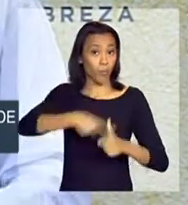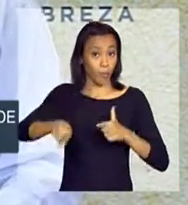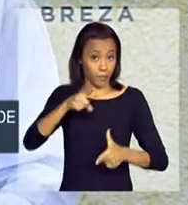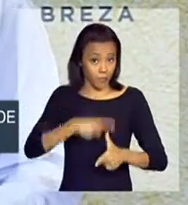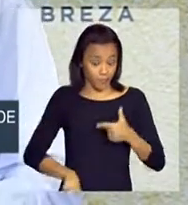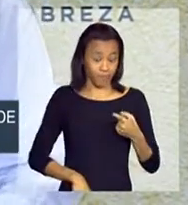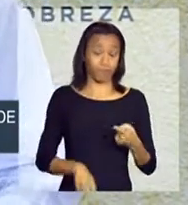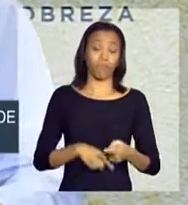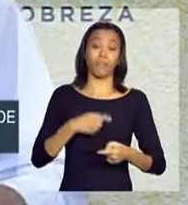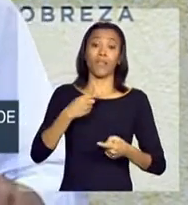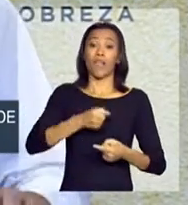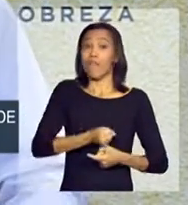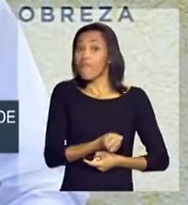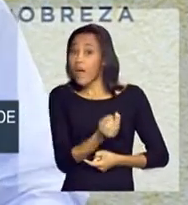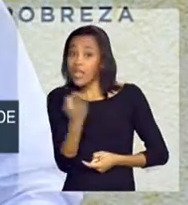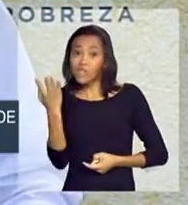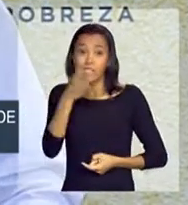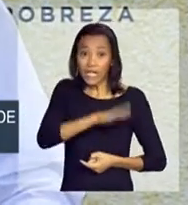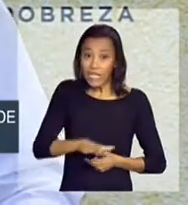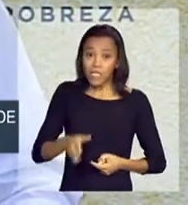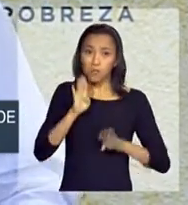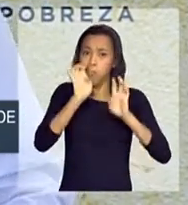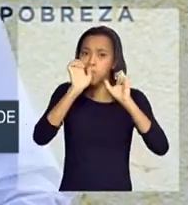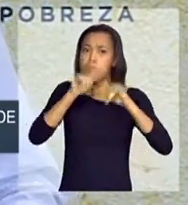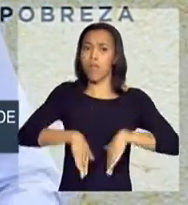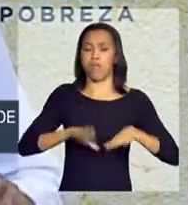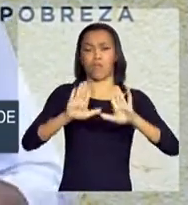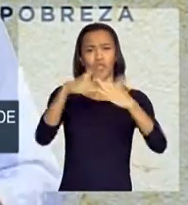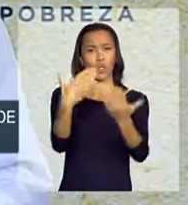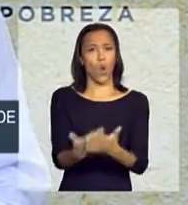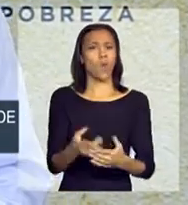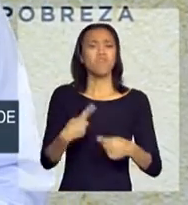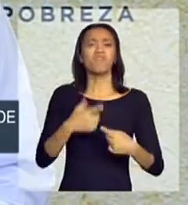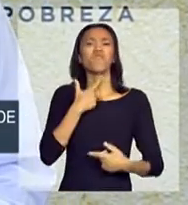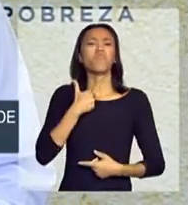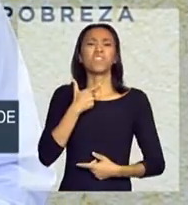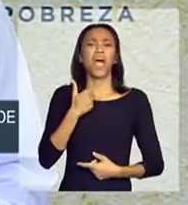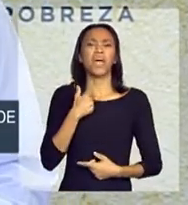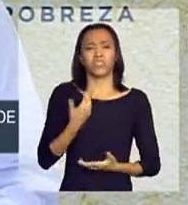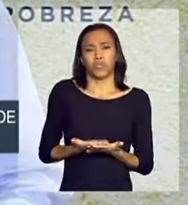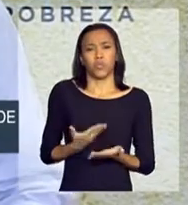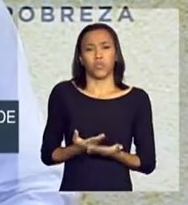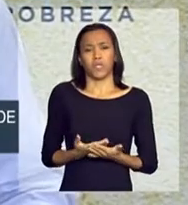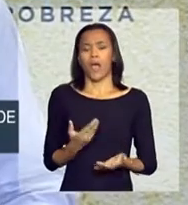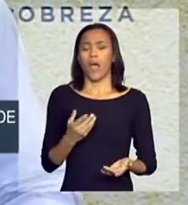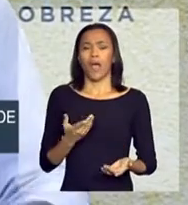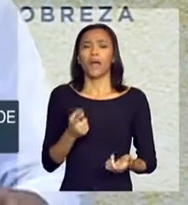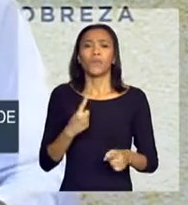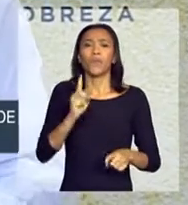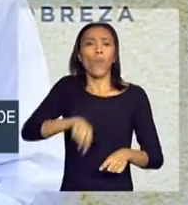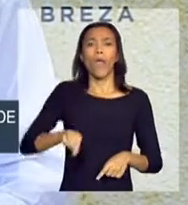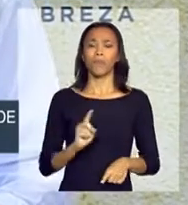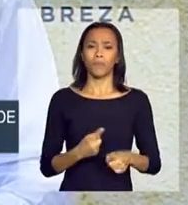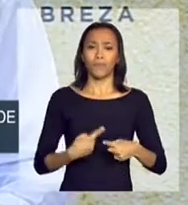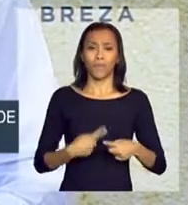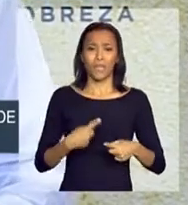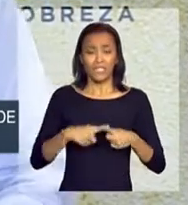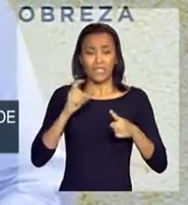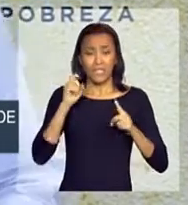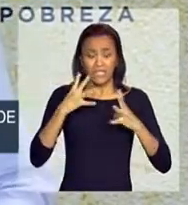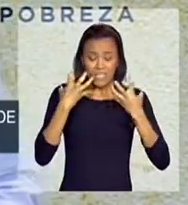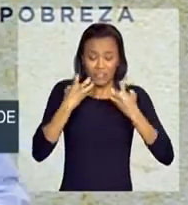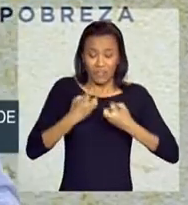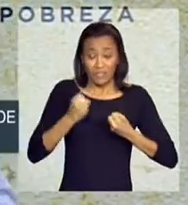muitas vezes a criança não tá indo bem na escola não é porque não tá com vontade de estudar não é porque tem dificuldade de